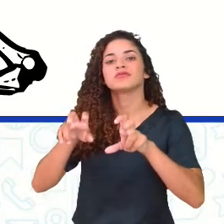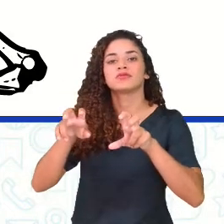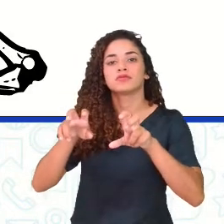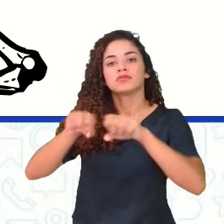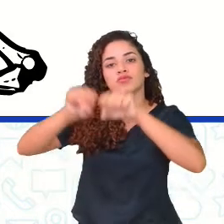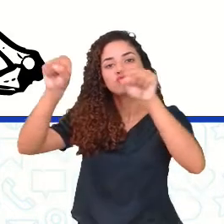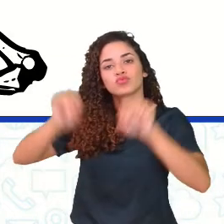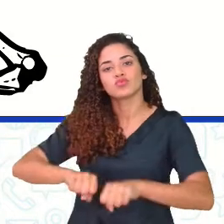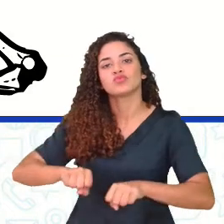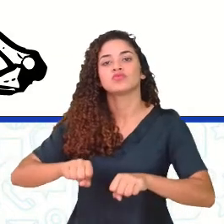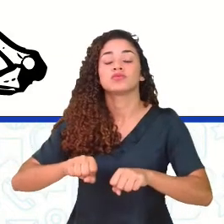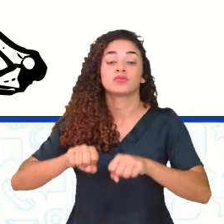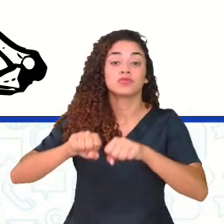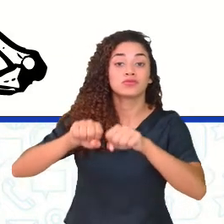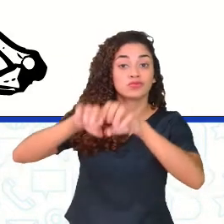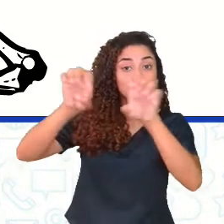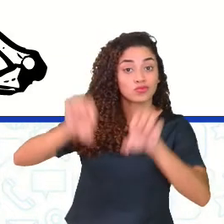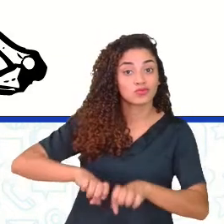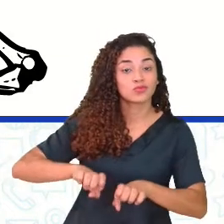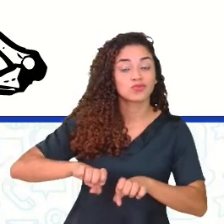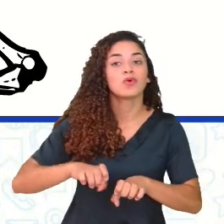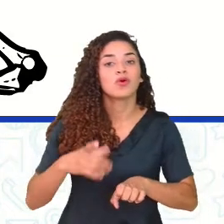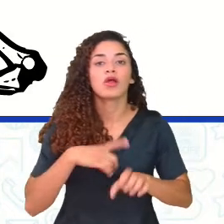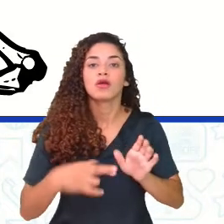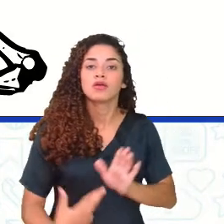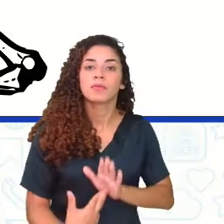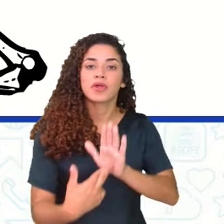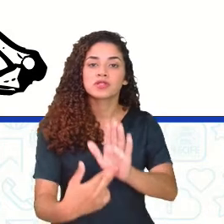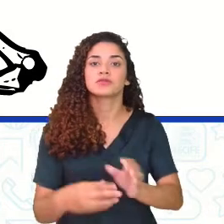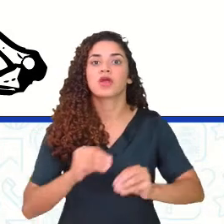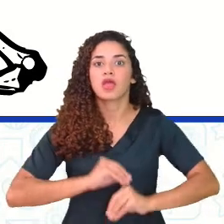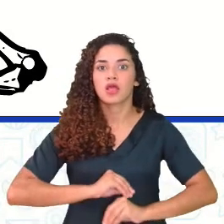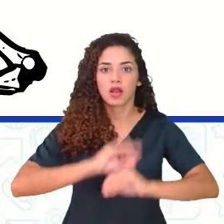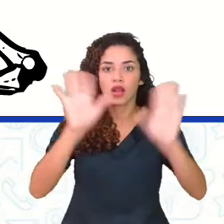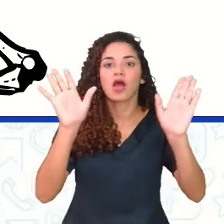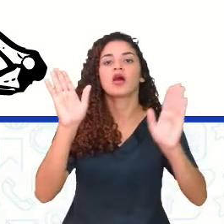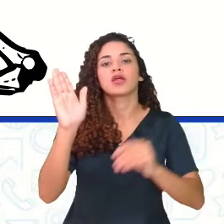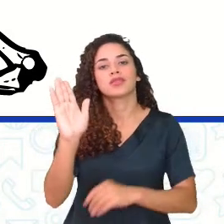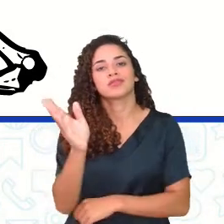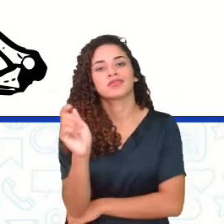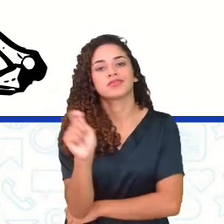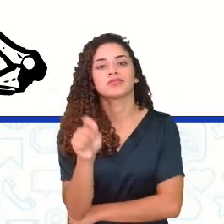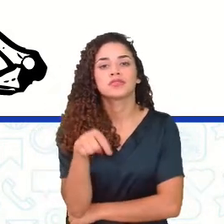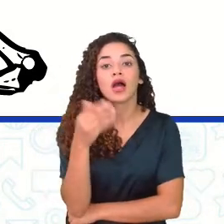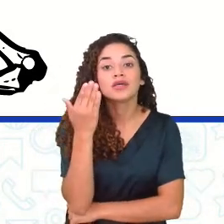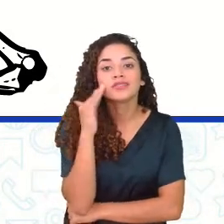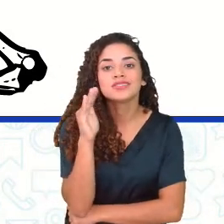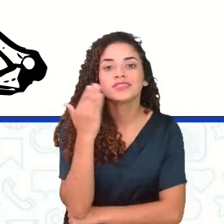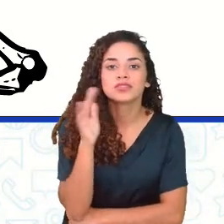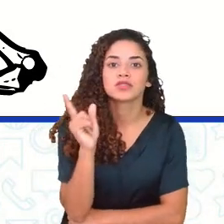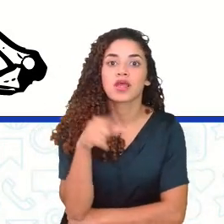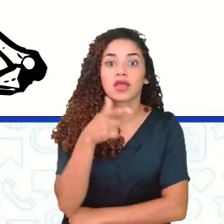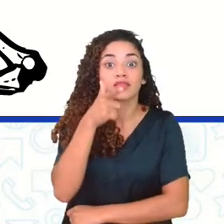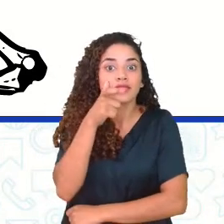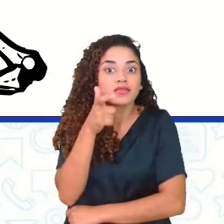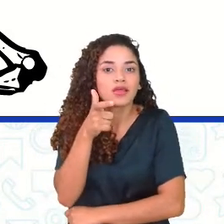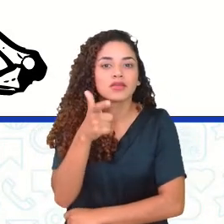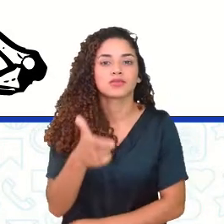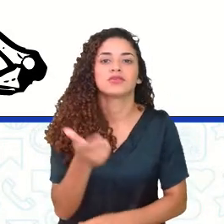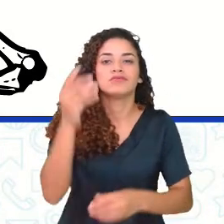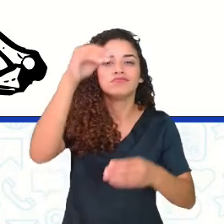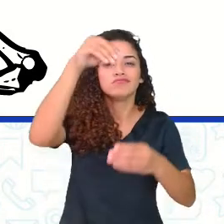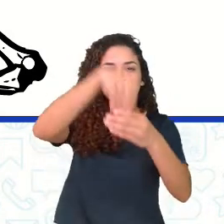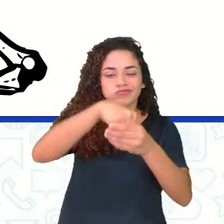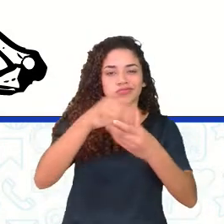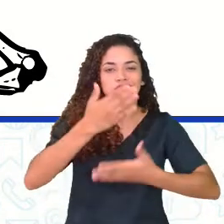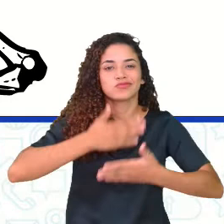de uma representação aí mais clara, para a gente ver aí essas formas, como é interessante essa composição